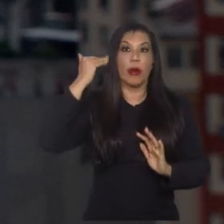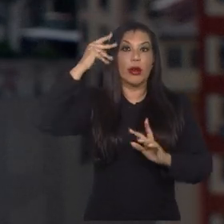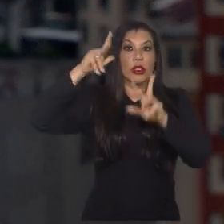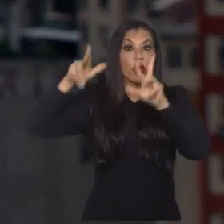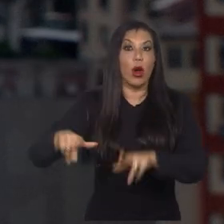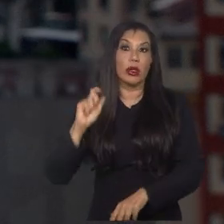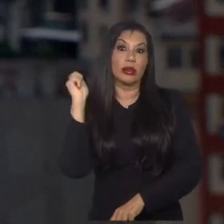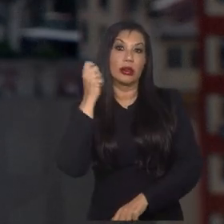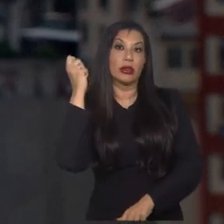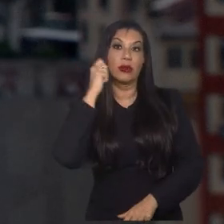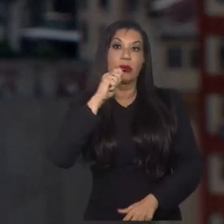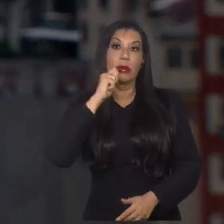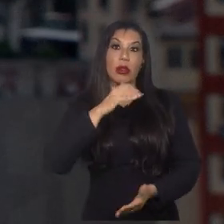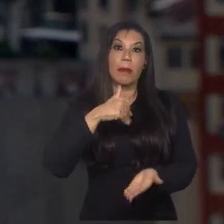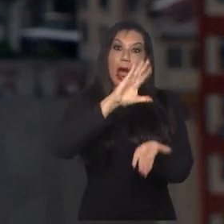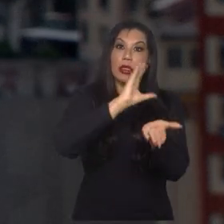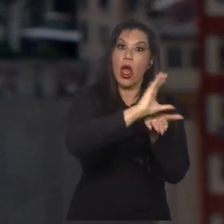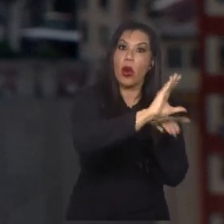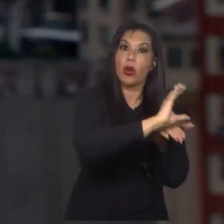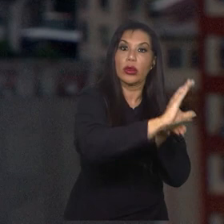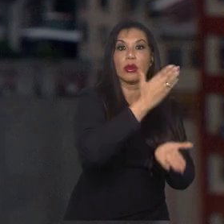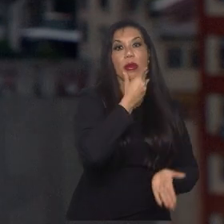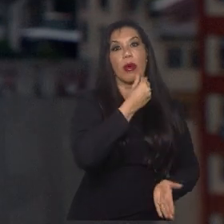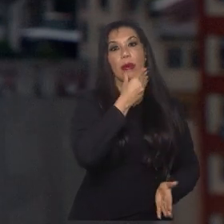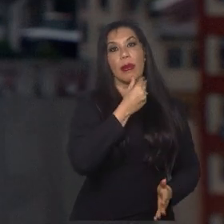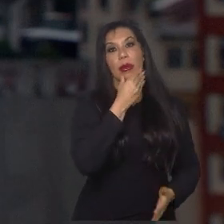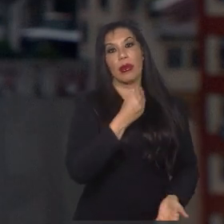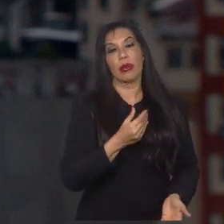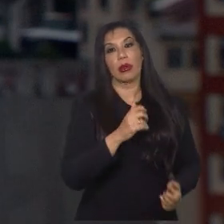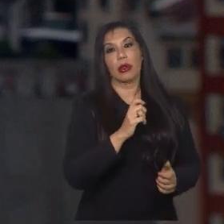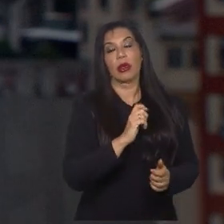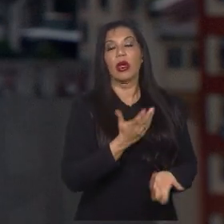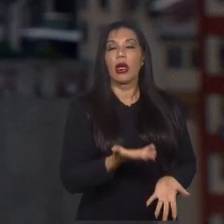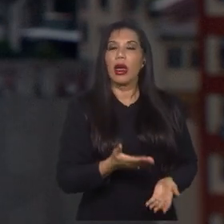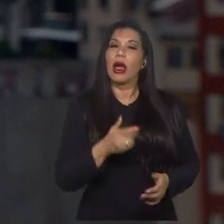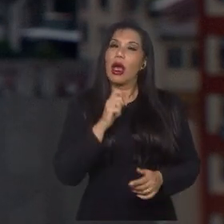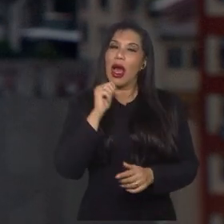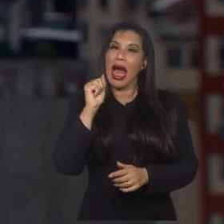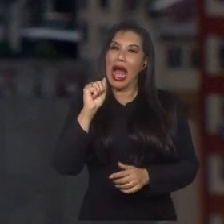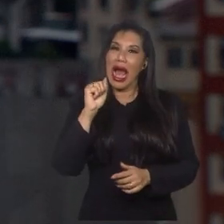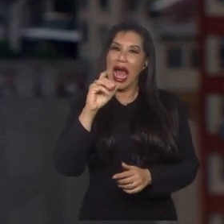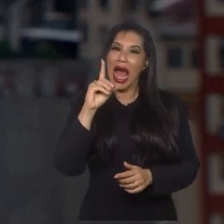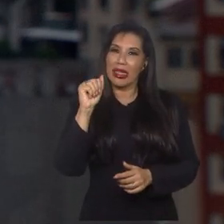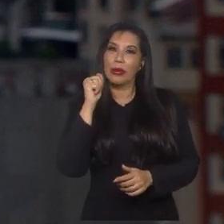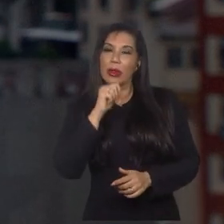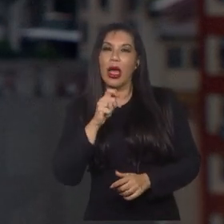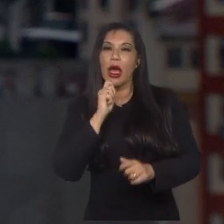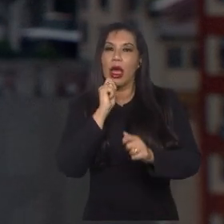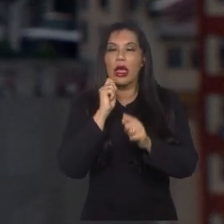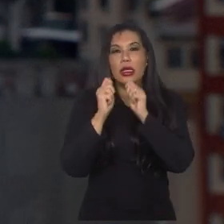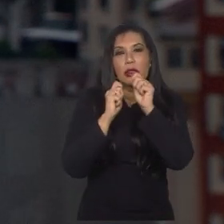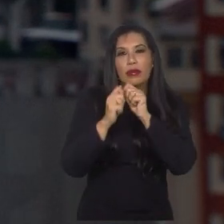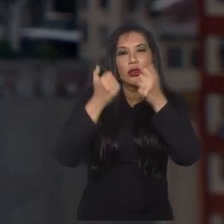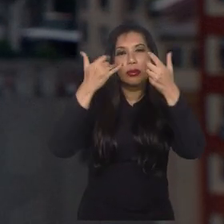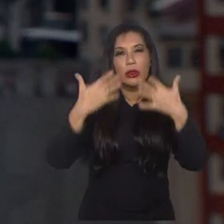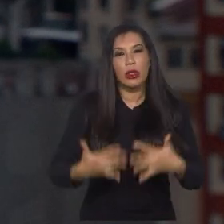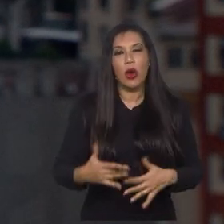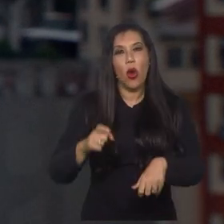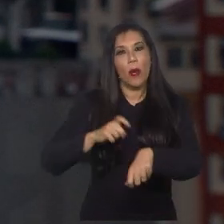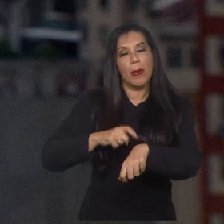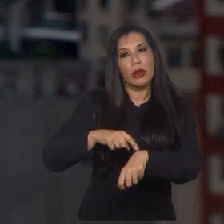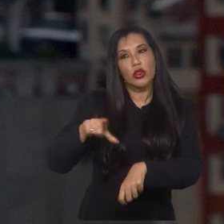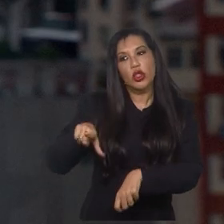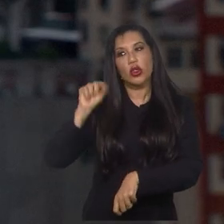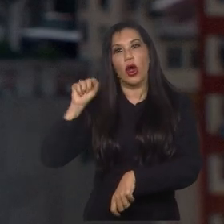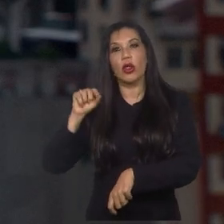ainda assim recebia muitos mais recursos. Então foi até uma entrevista que a Ada deu e que ela falou: chega um momento da nossa carreira que você tem uma opção,